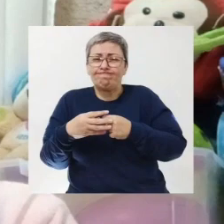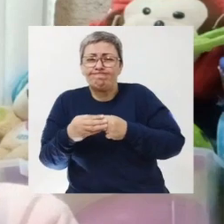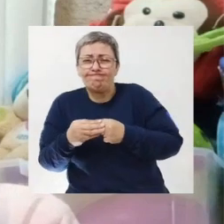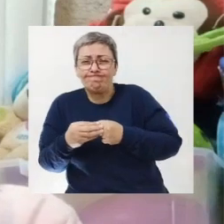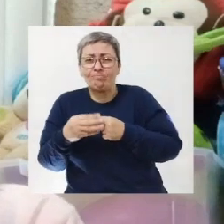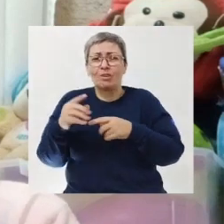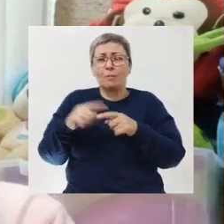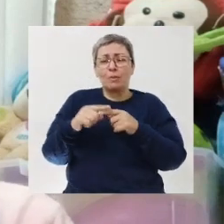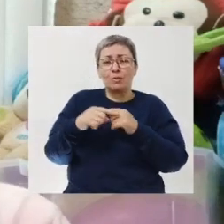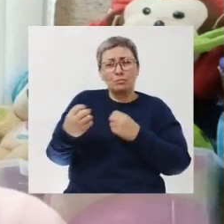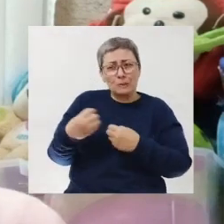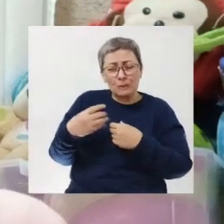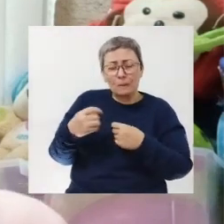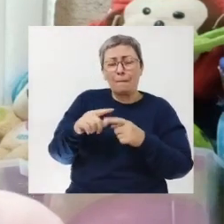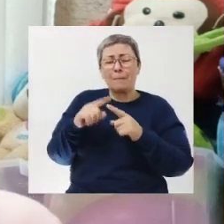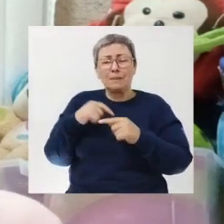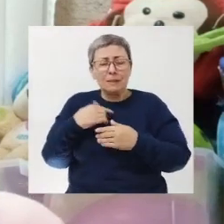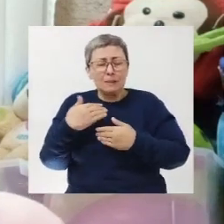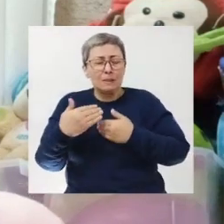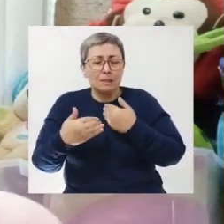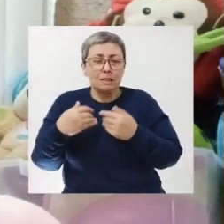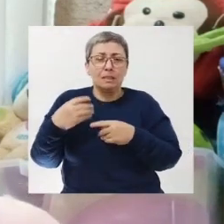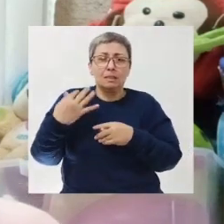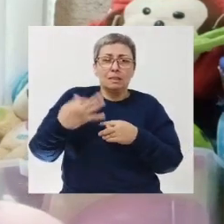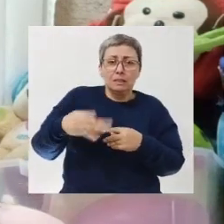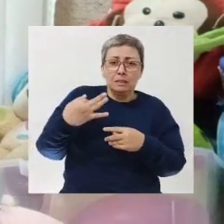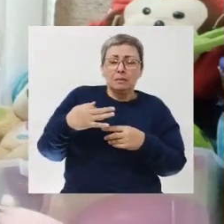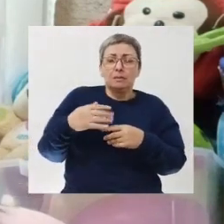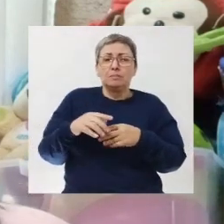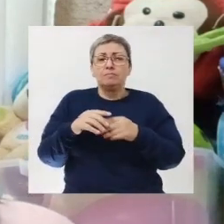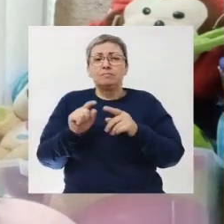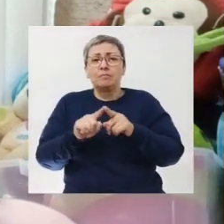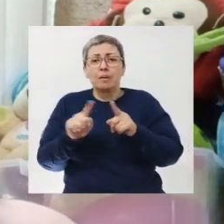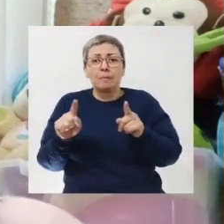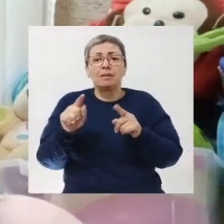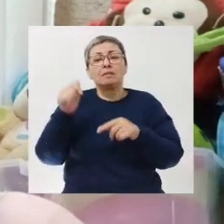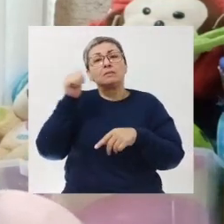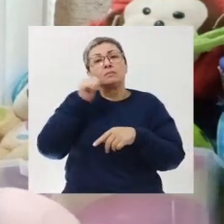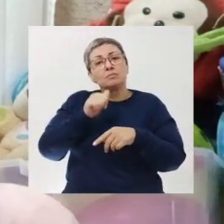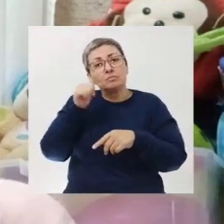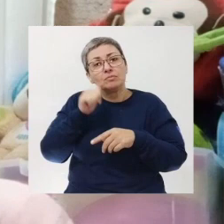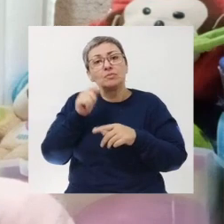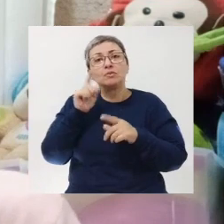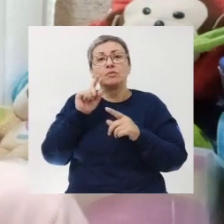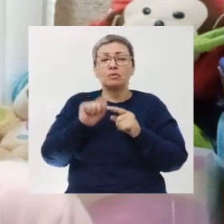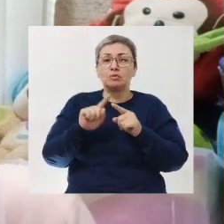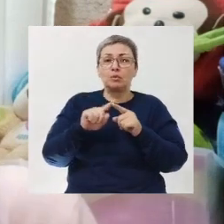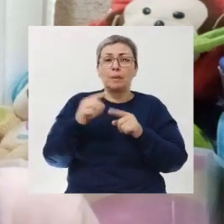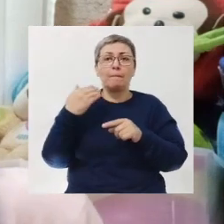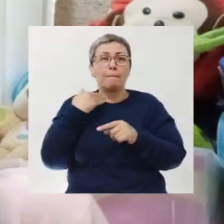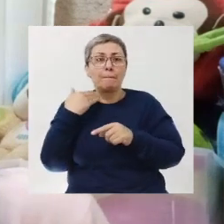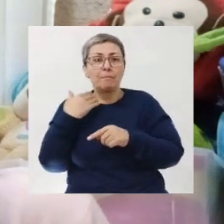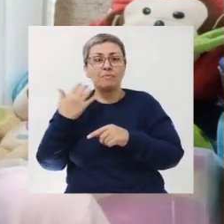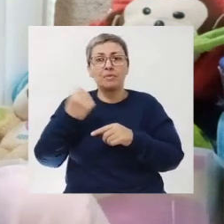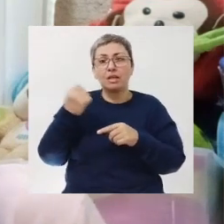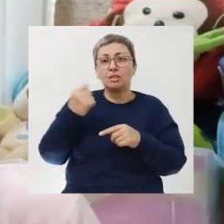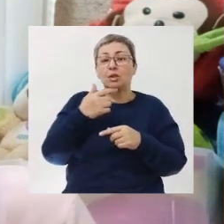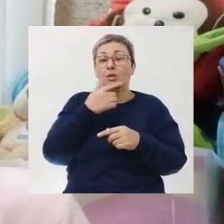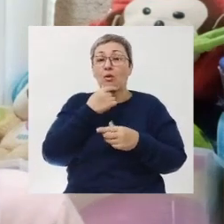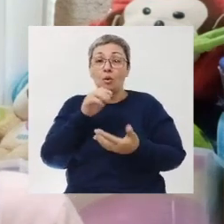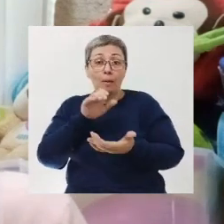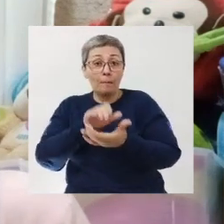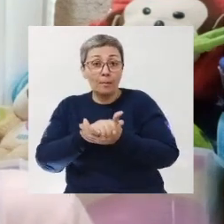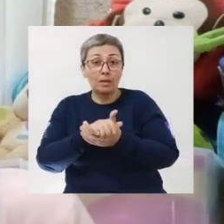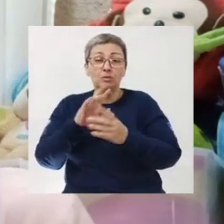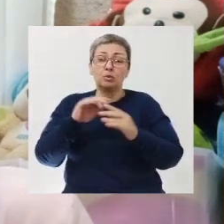dificuldade para fazer essa prega, mesmo me ensinando, tinha dificuldade, então no início machucou. Mas assim, as meninas foram do banco de leite,